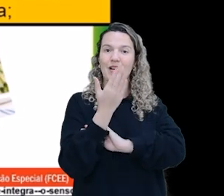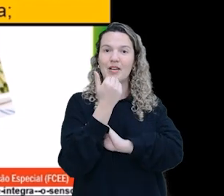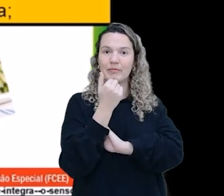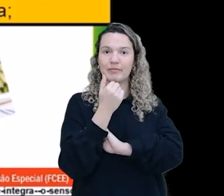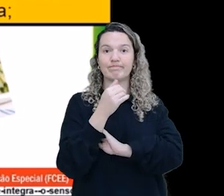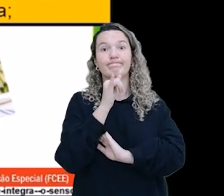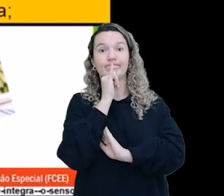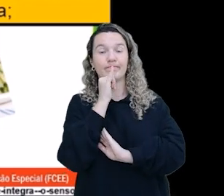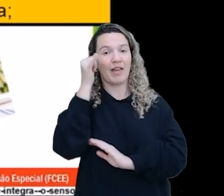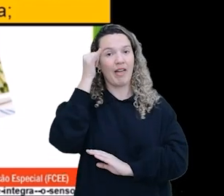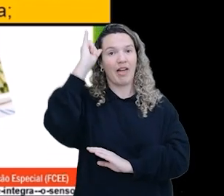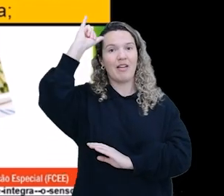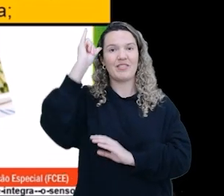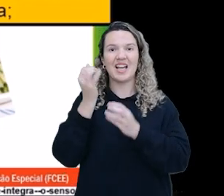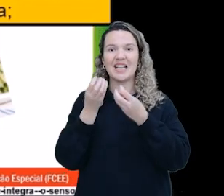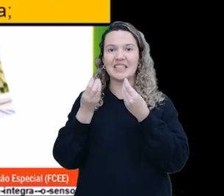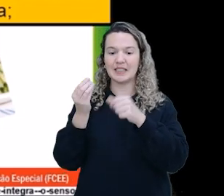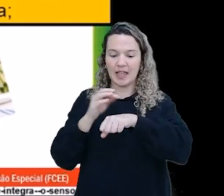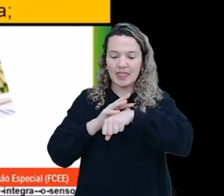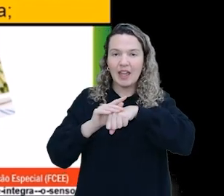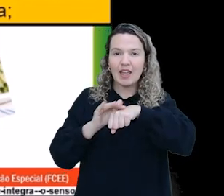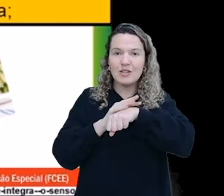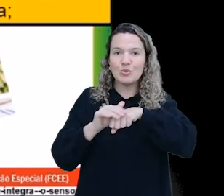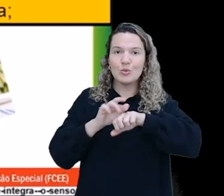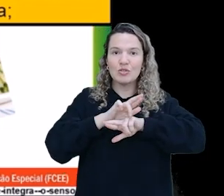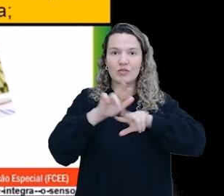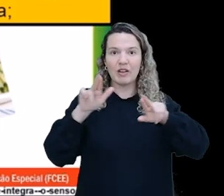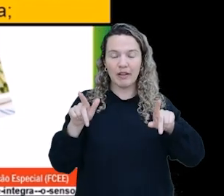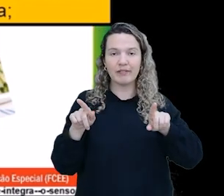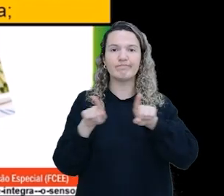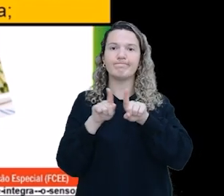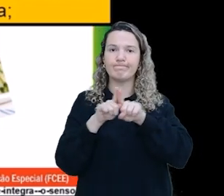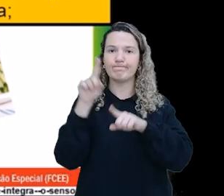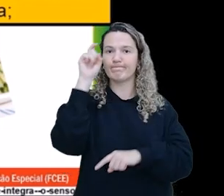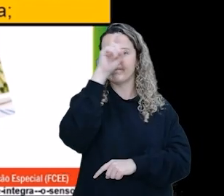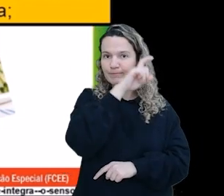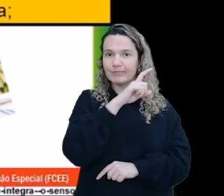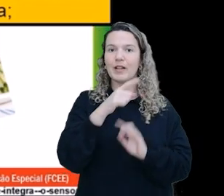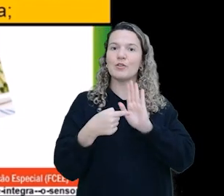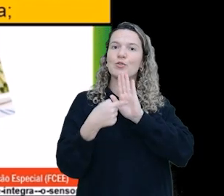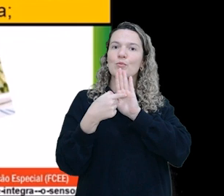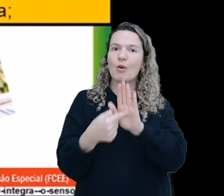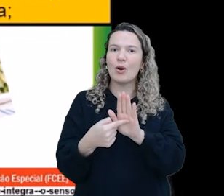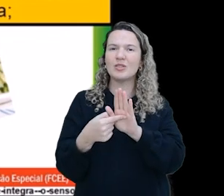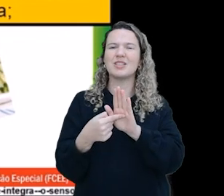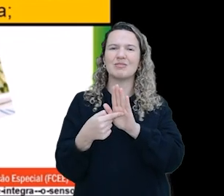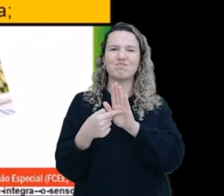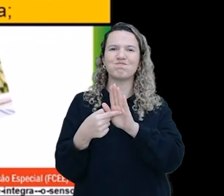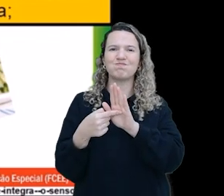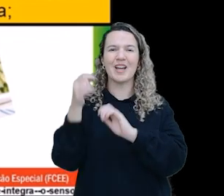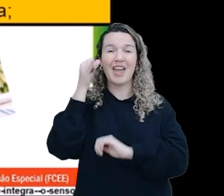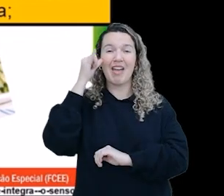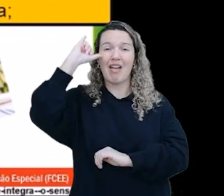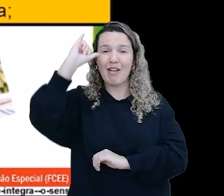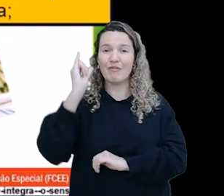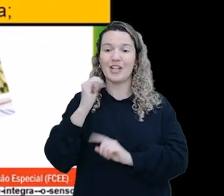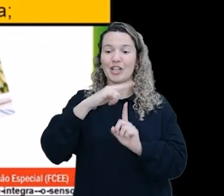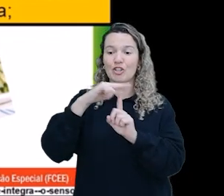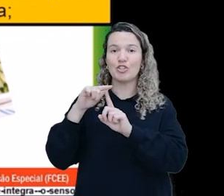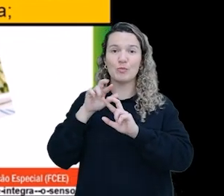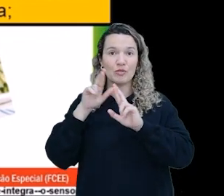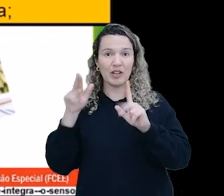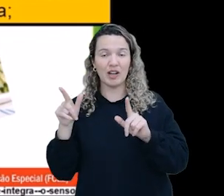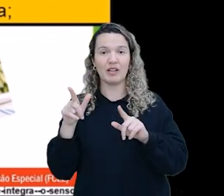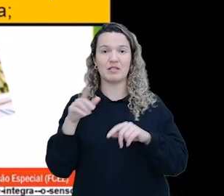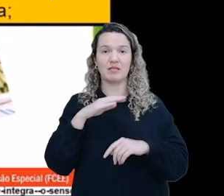de comida. Também a dificuldade de experimentar novas comidas. Apresentam ânsia de vômito com frequência, muita